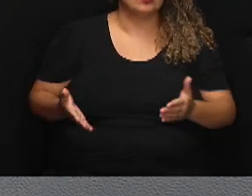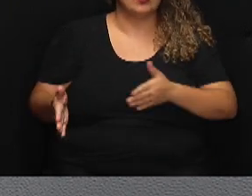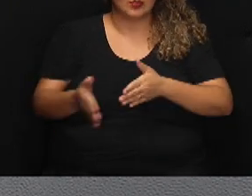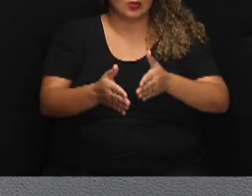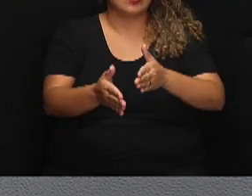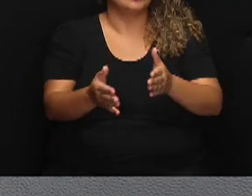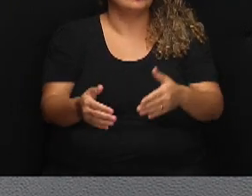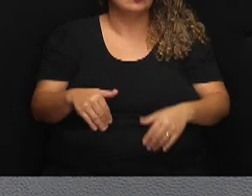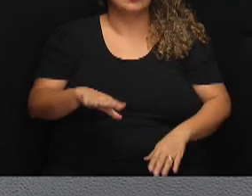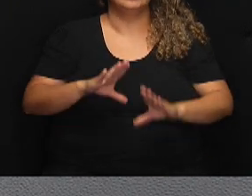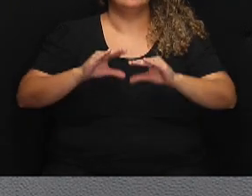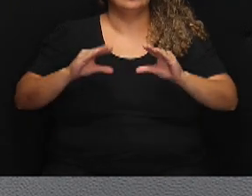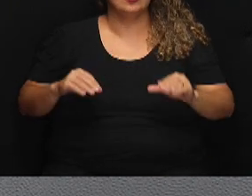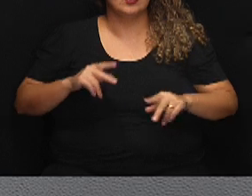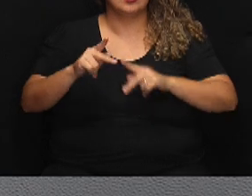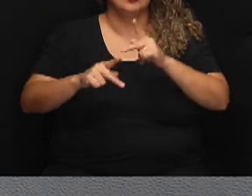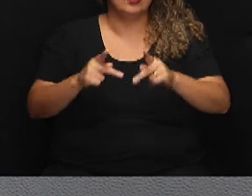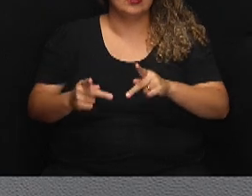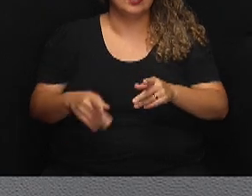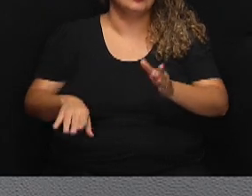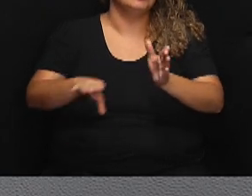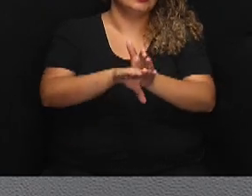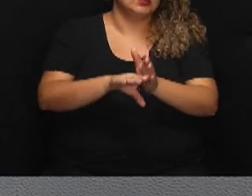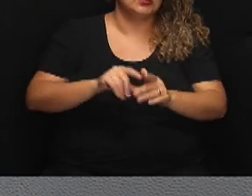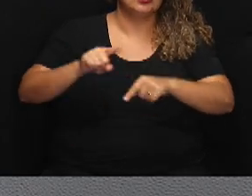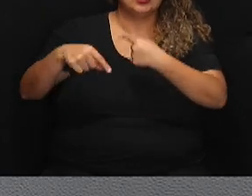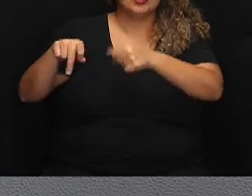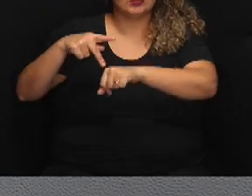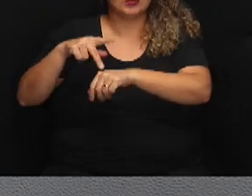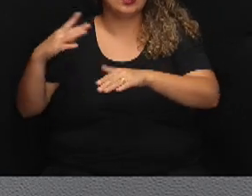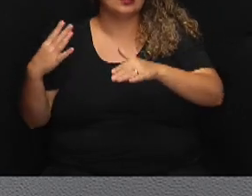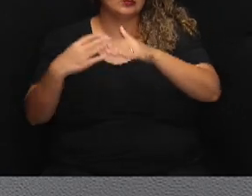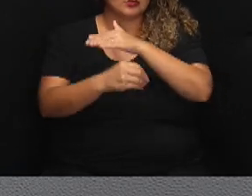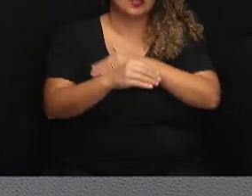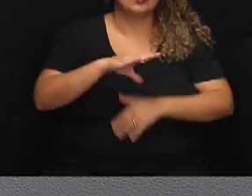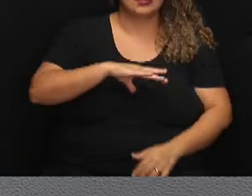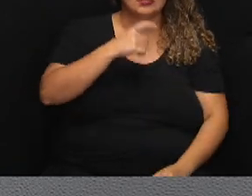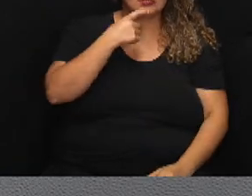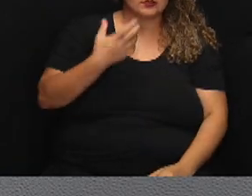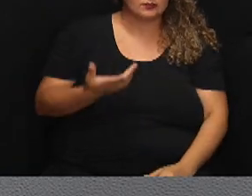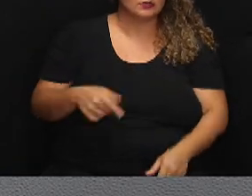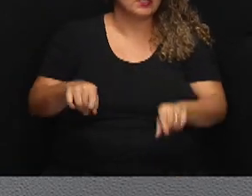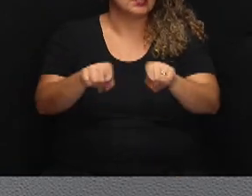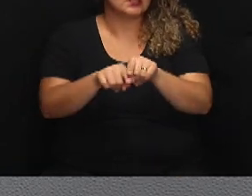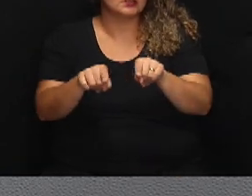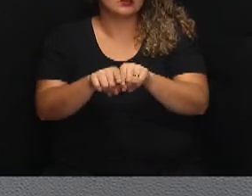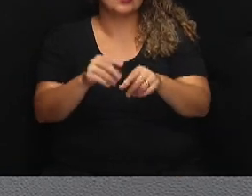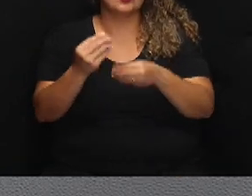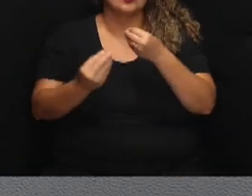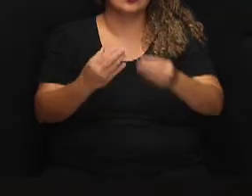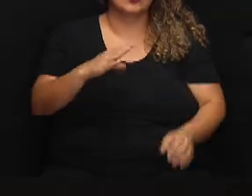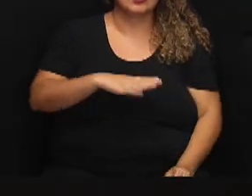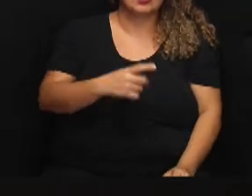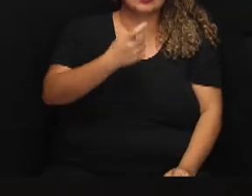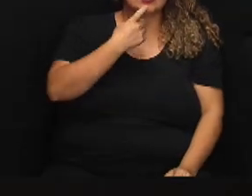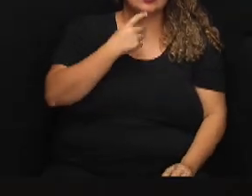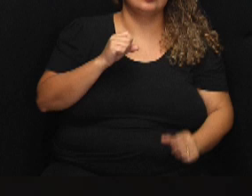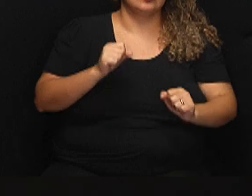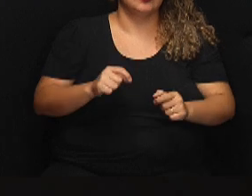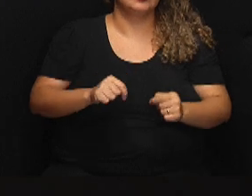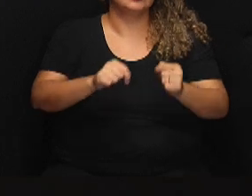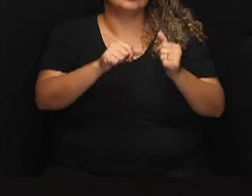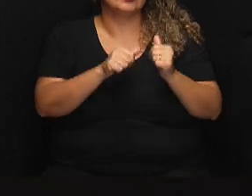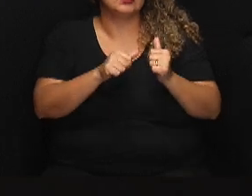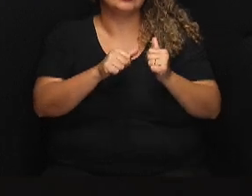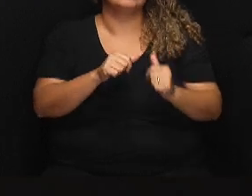mais acolhedor para a população que está vindo de outros países para a cidade de Campinas, mas também como a cidade de Campinas pode se beneficiar